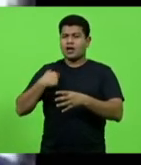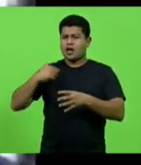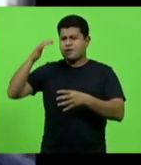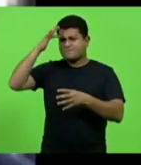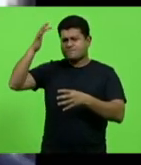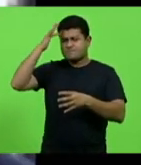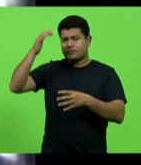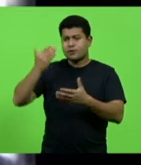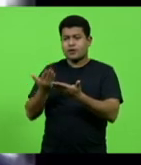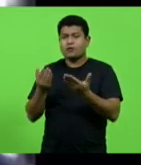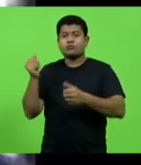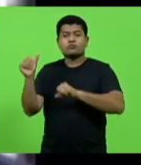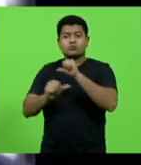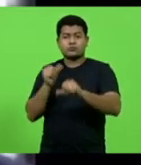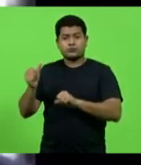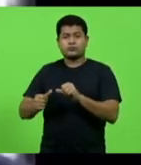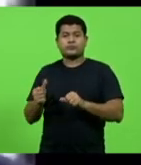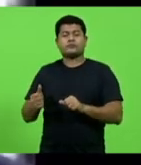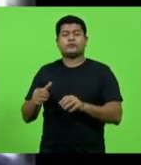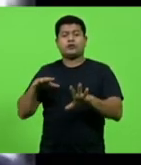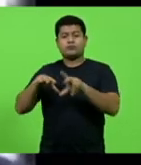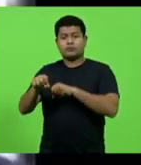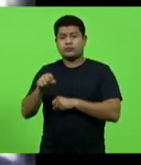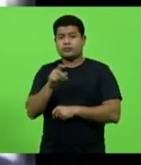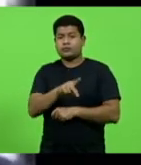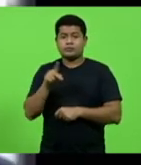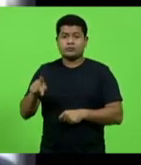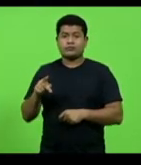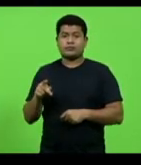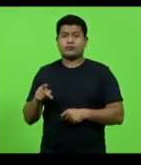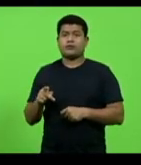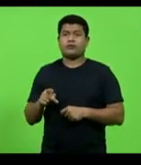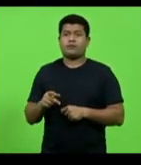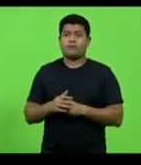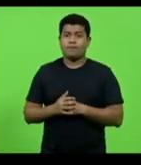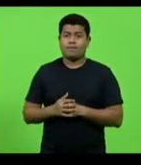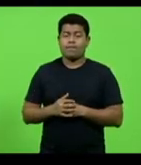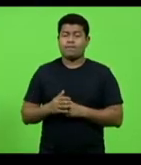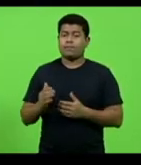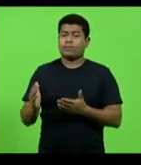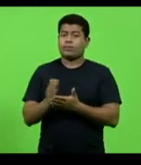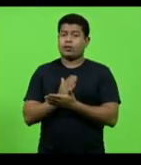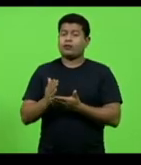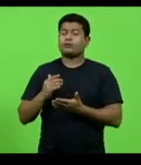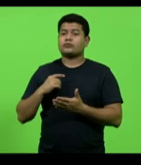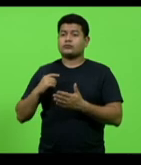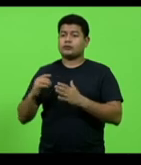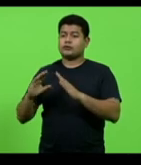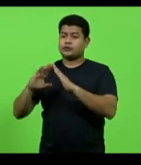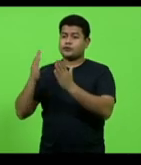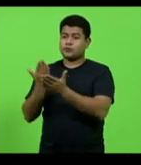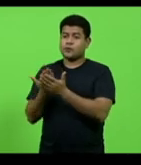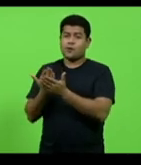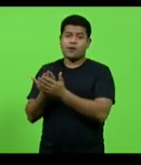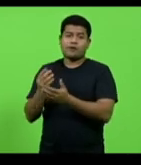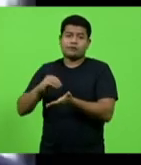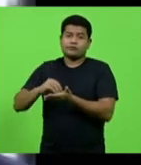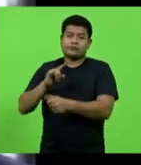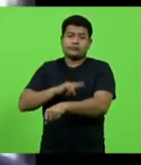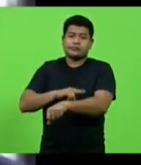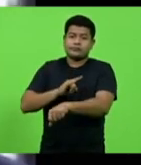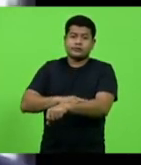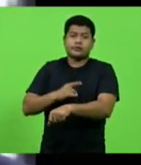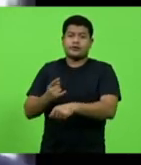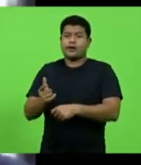para a escola. Nós sabemos que existem escolas que não têm água, escolas que não têm banheiro, aí Brasil afora. Já deu 6 minutos,